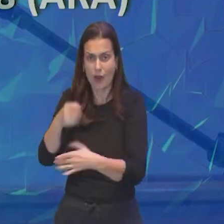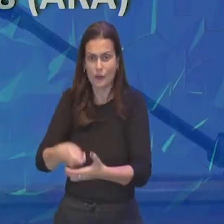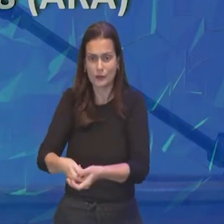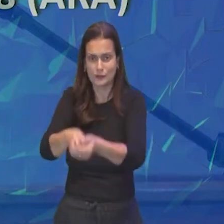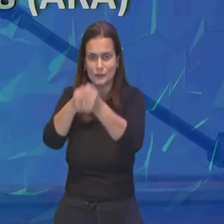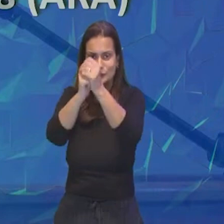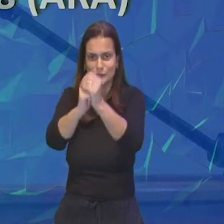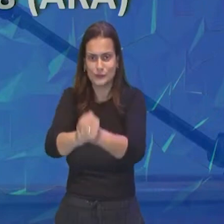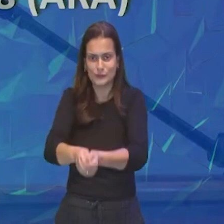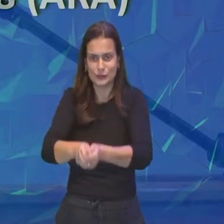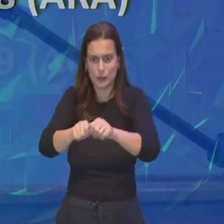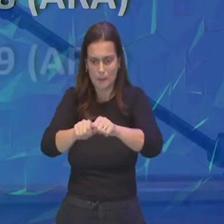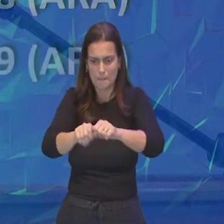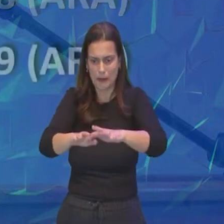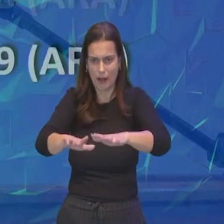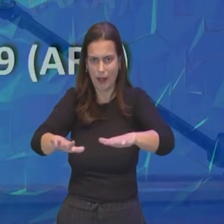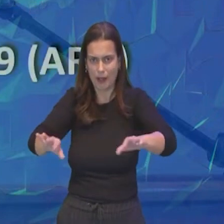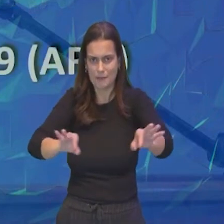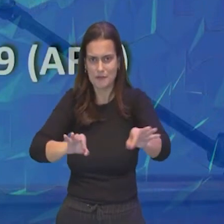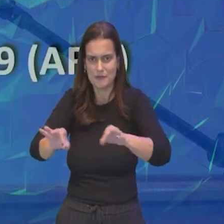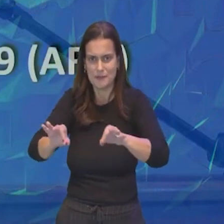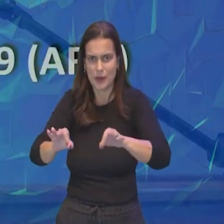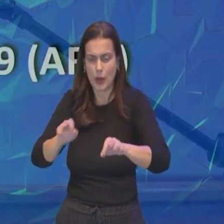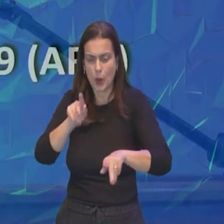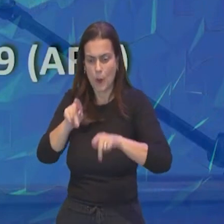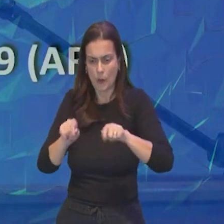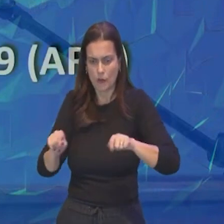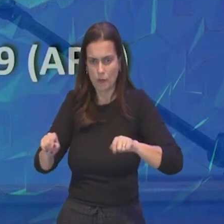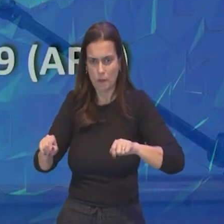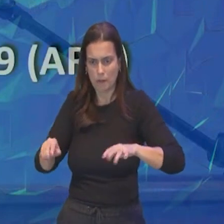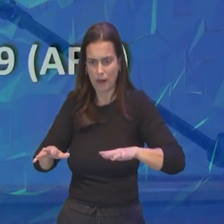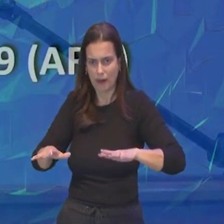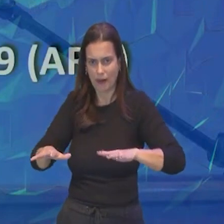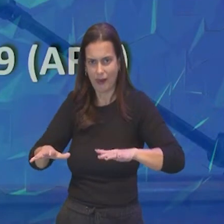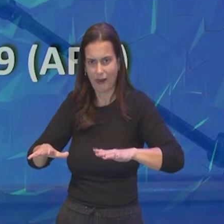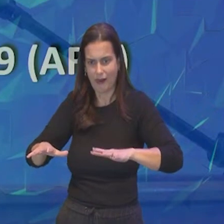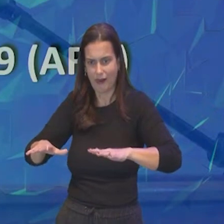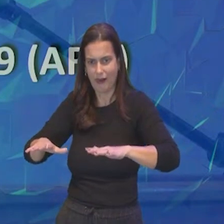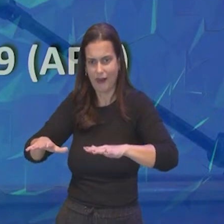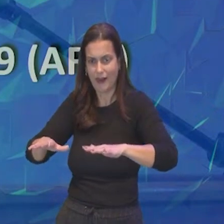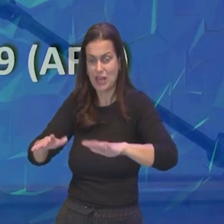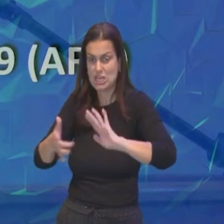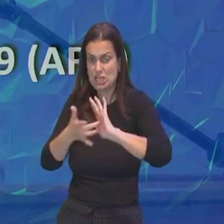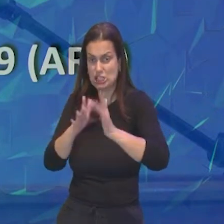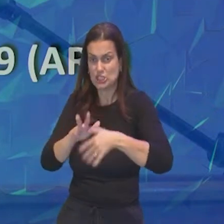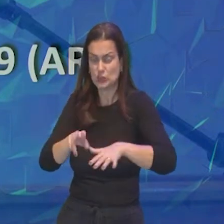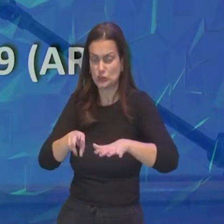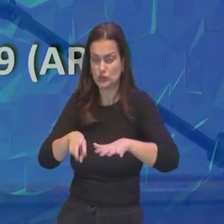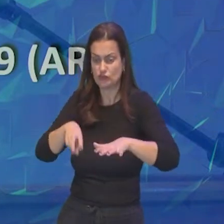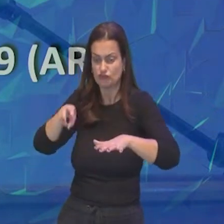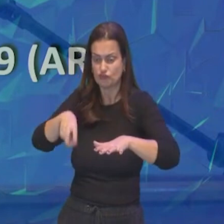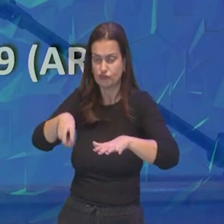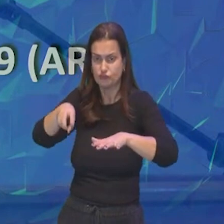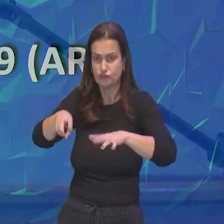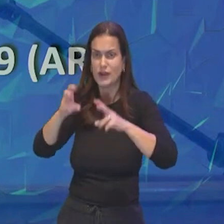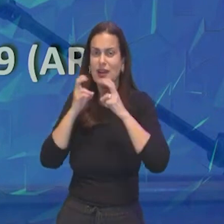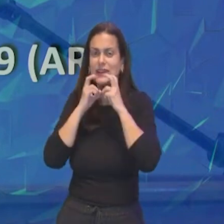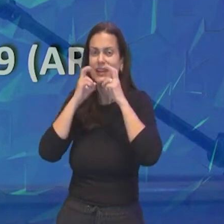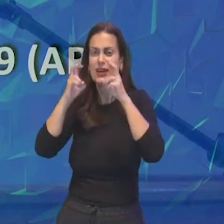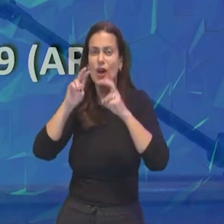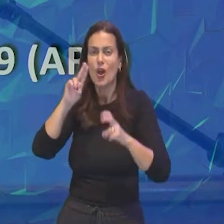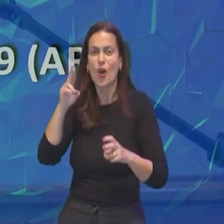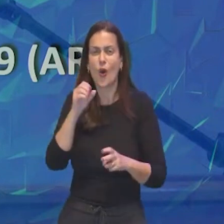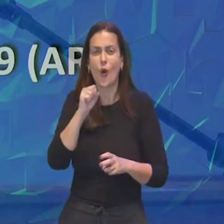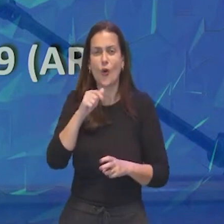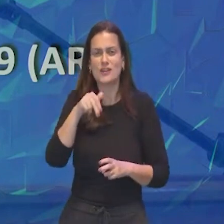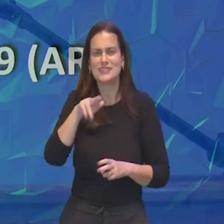espalhando-os pela estrada, e as multidões, tanto as que o precediam como as que o seguiam, clamavam: Hosana